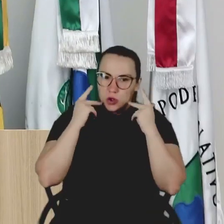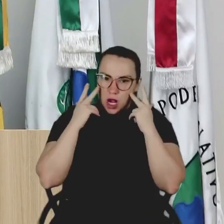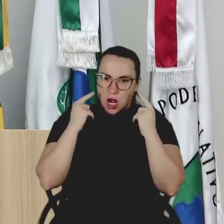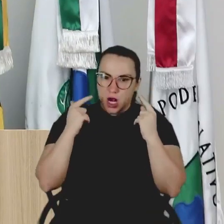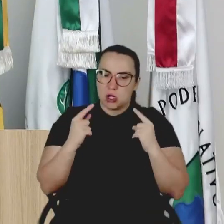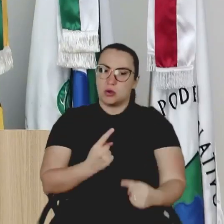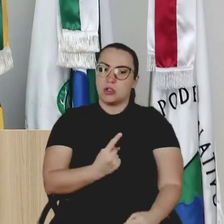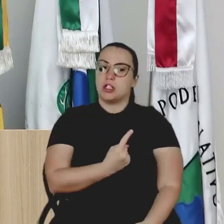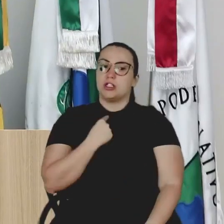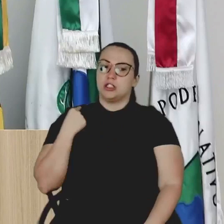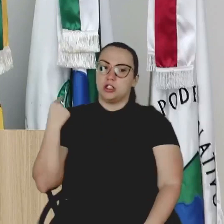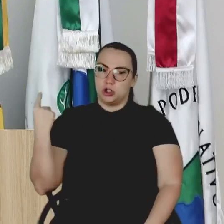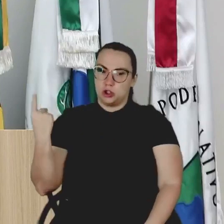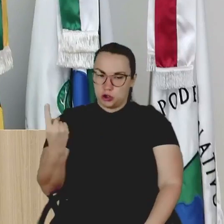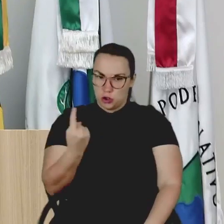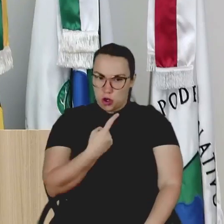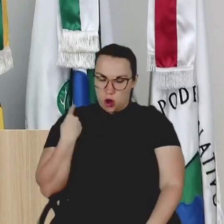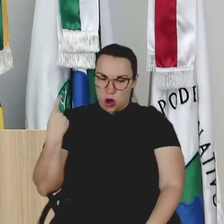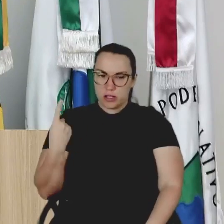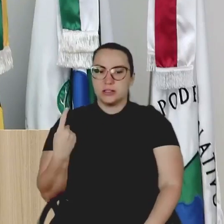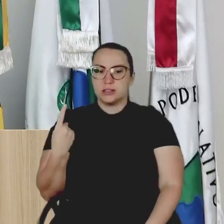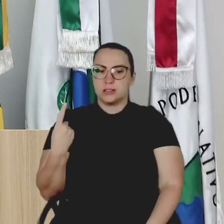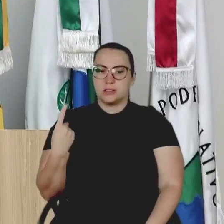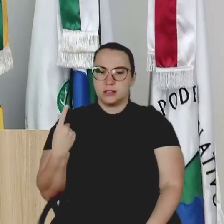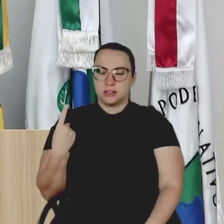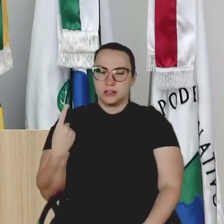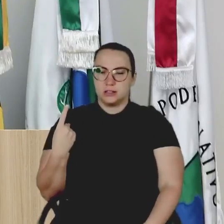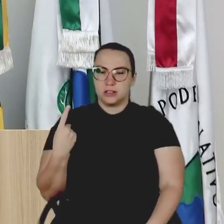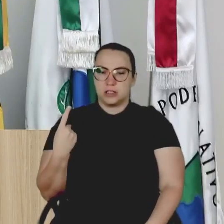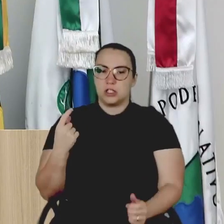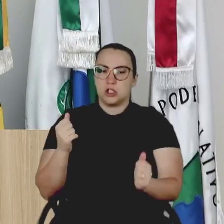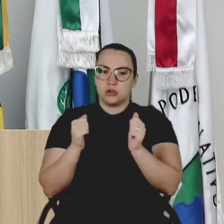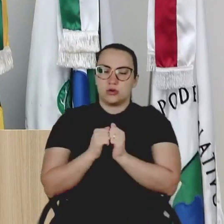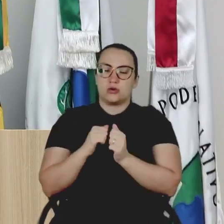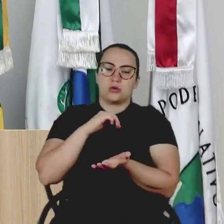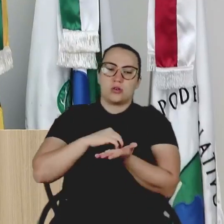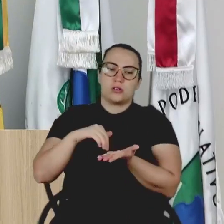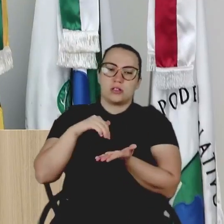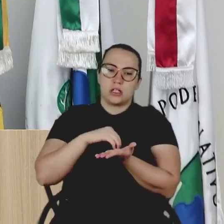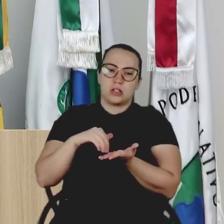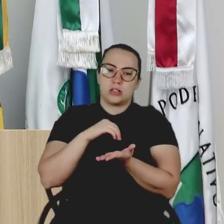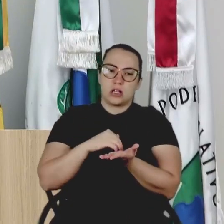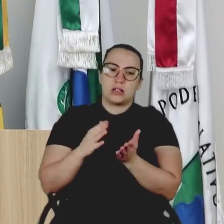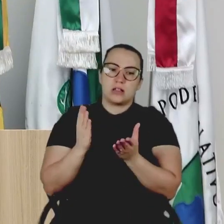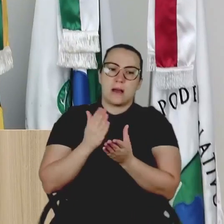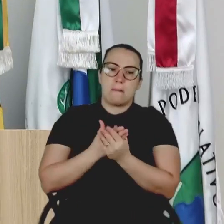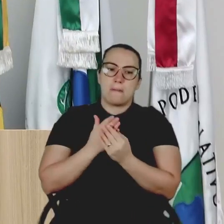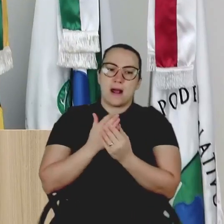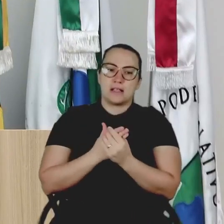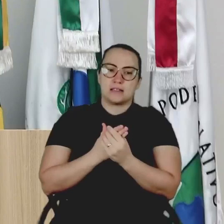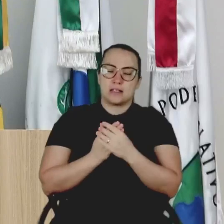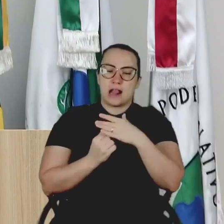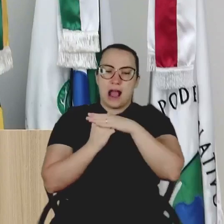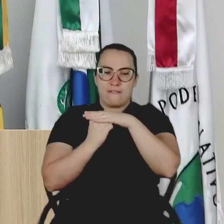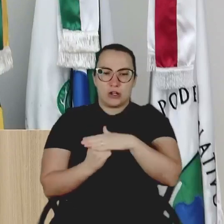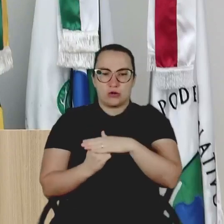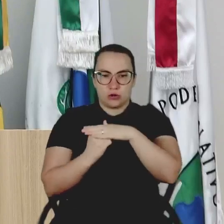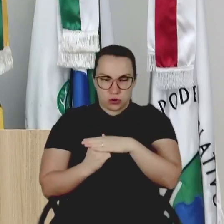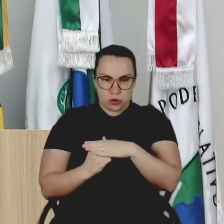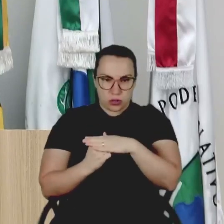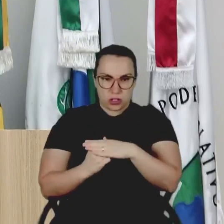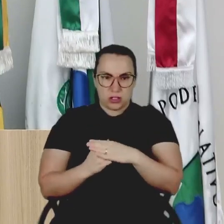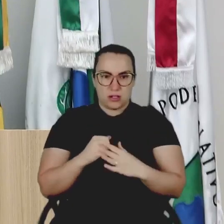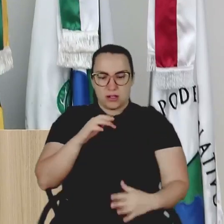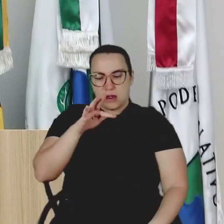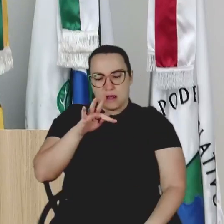nós, juntamente com o secretário da pasta da infraestrutura, o Ferroquina,